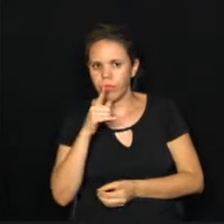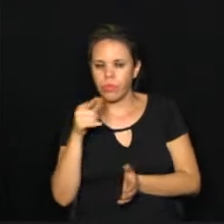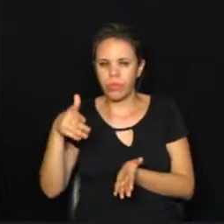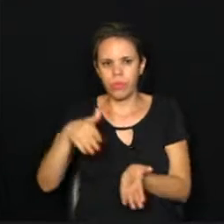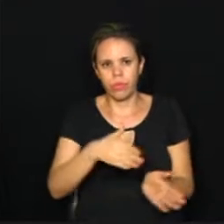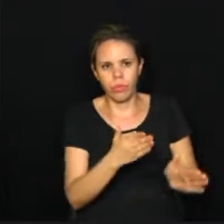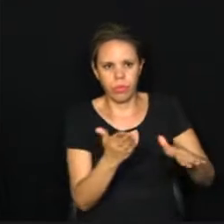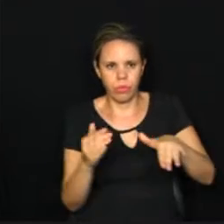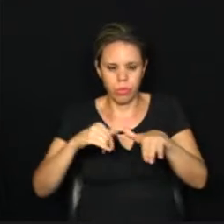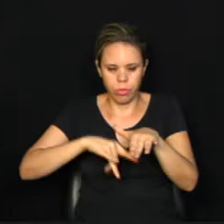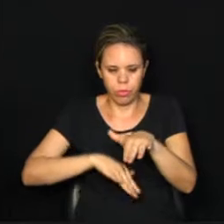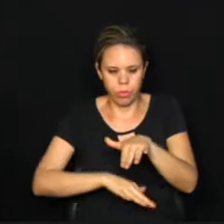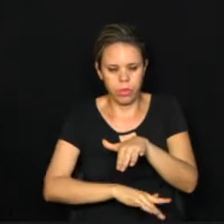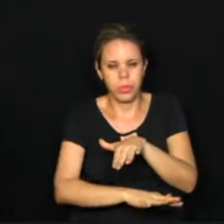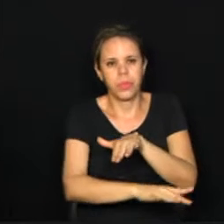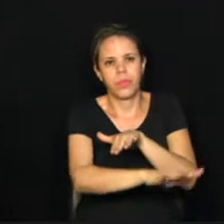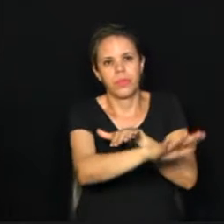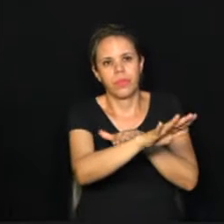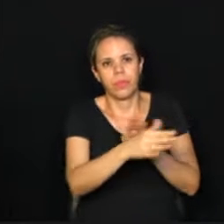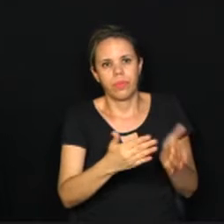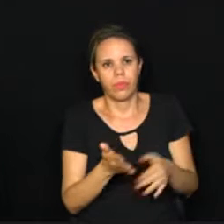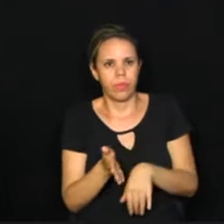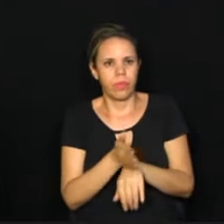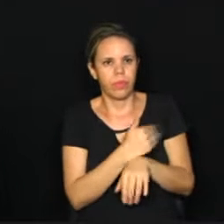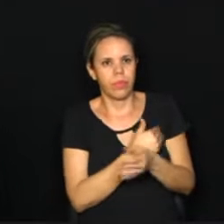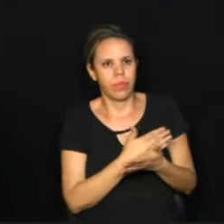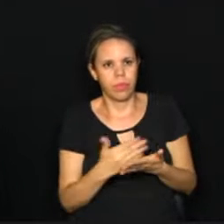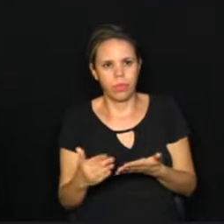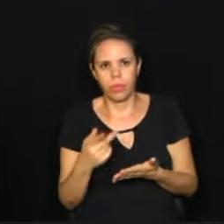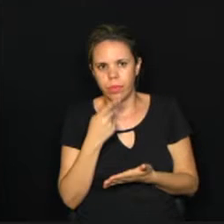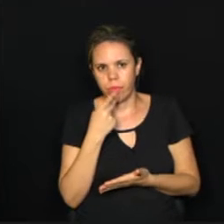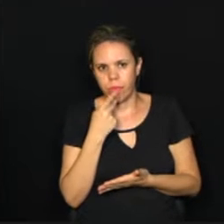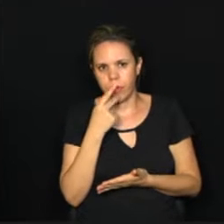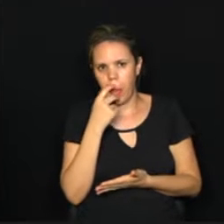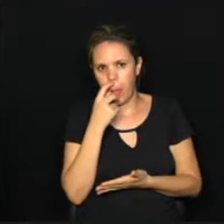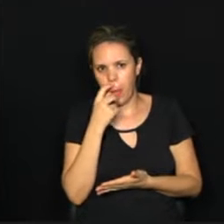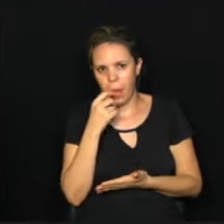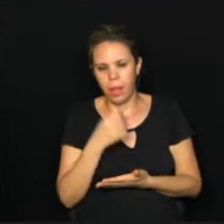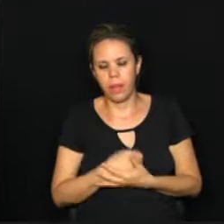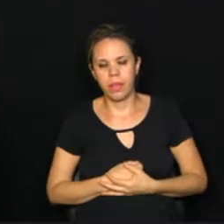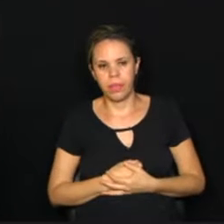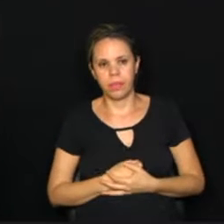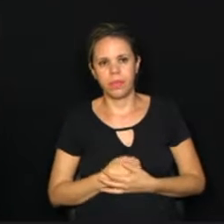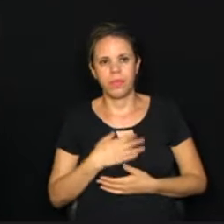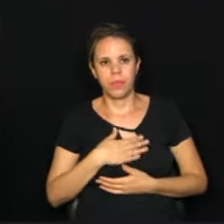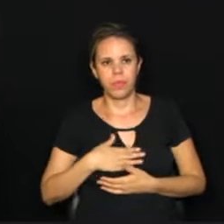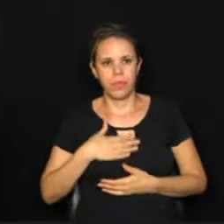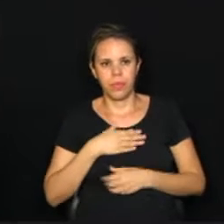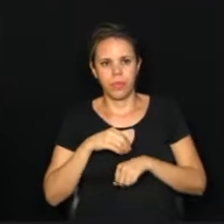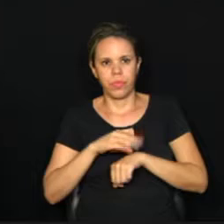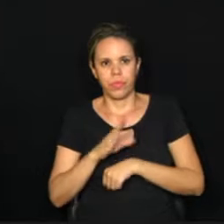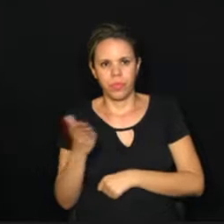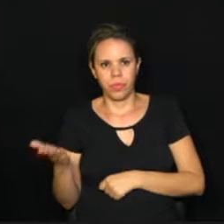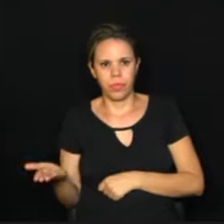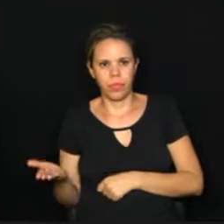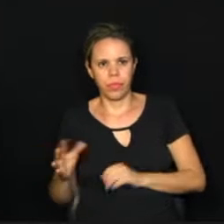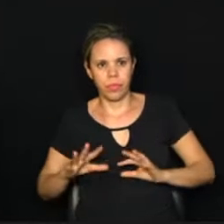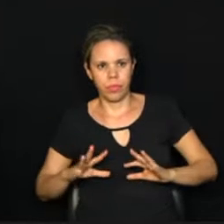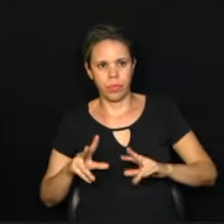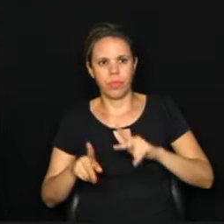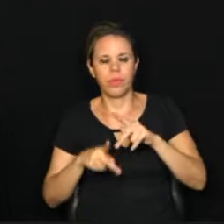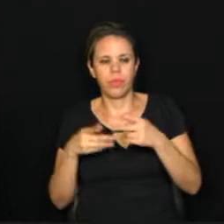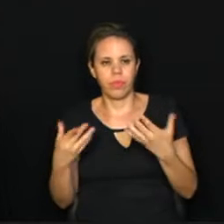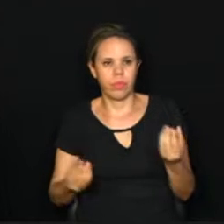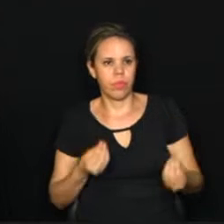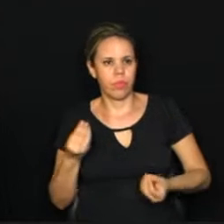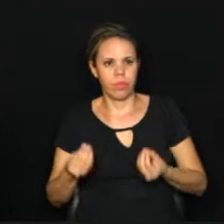mananciais. Antes de darmos início a uma abordagem mais específica, eu gostaria de trazer aqui para todos como